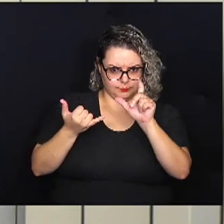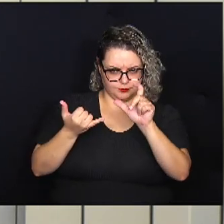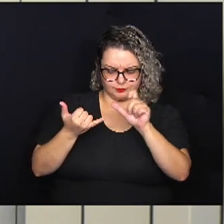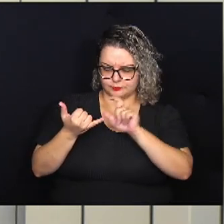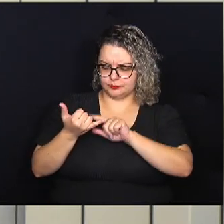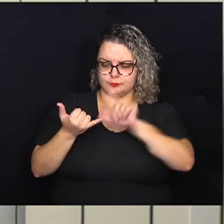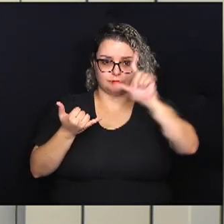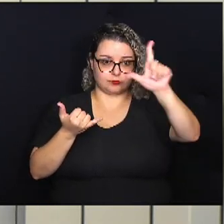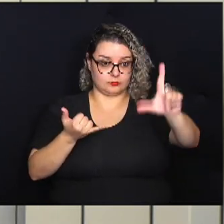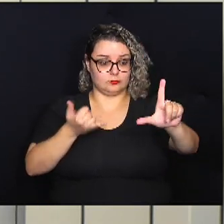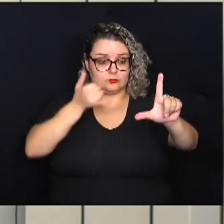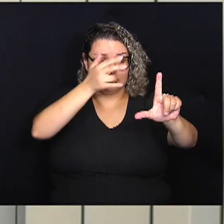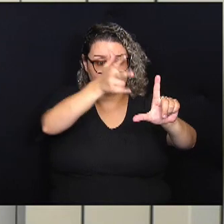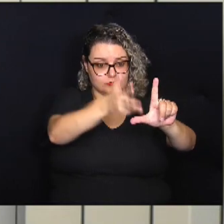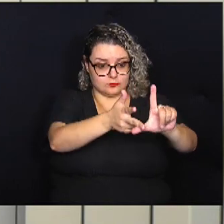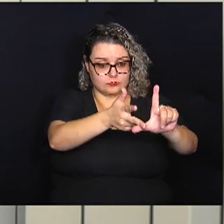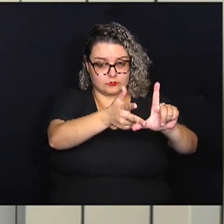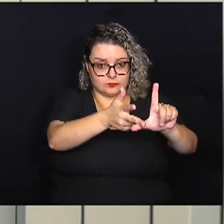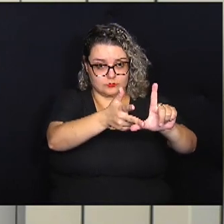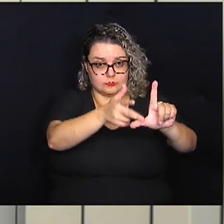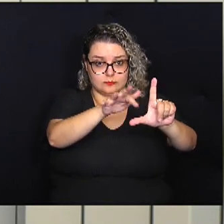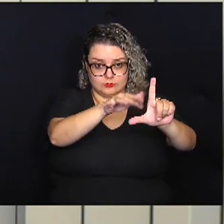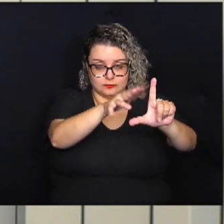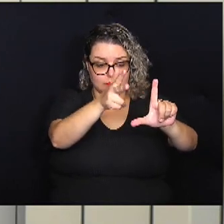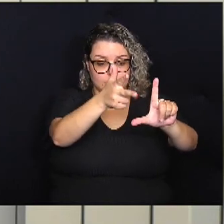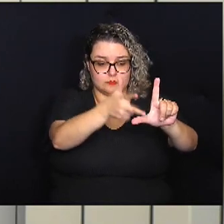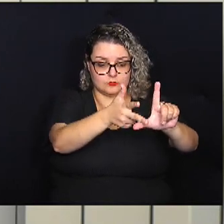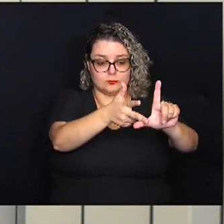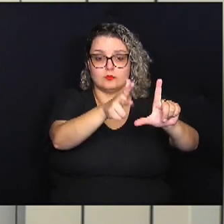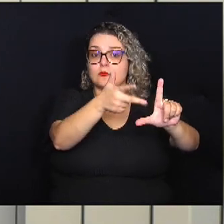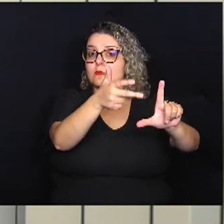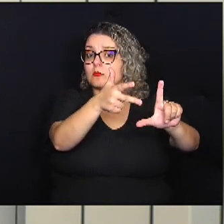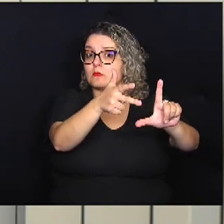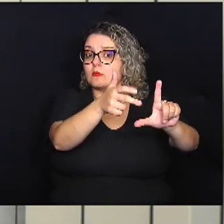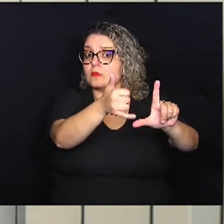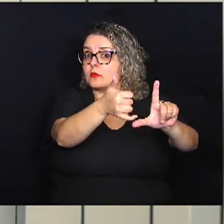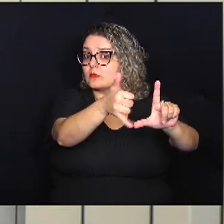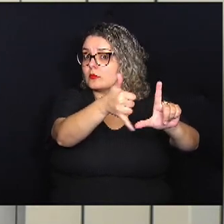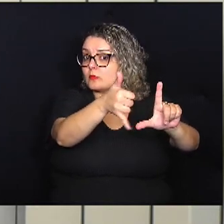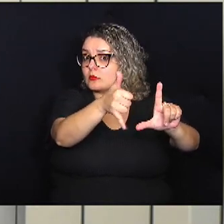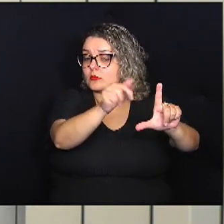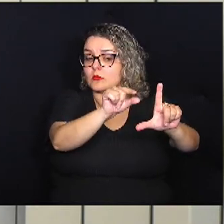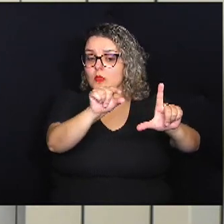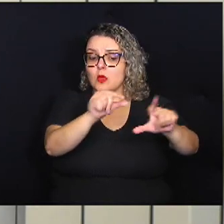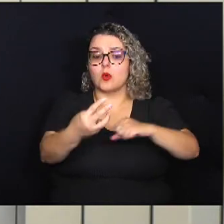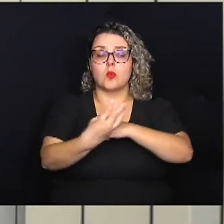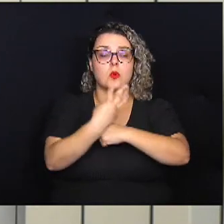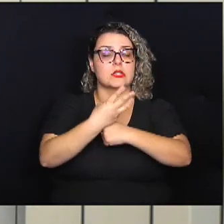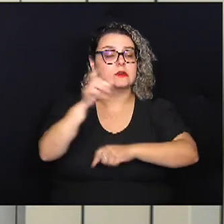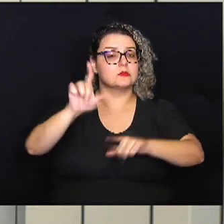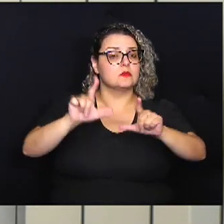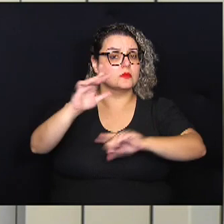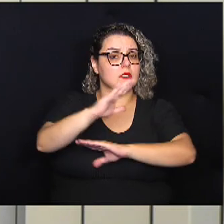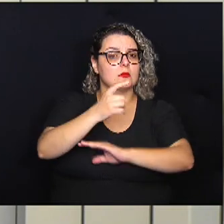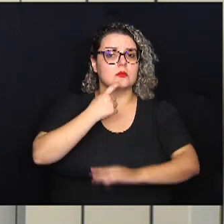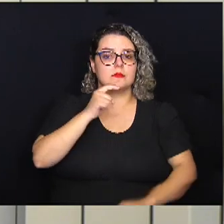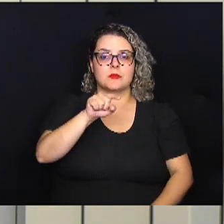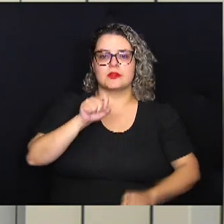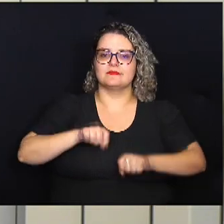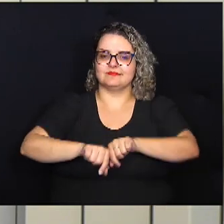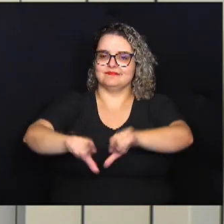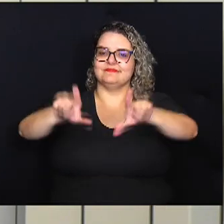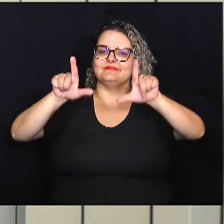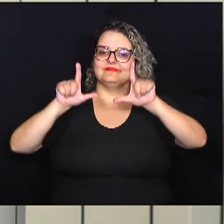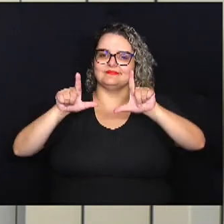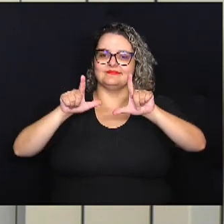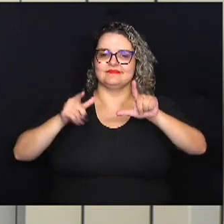para este QR Code aqui, ó, já aparece uma mensagem na tela do seu celular, o WhatsApp da TV Câmara Campinas. Você aperta e aí